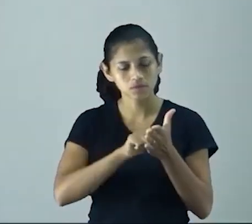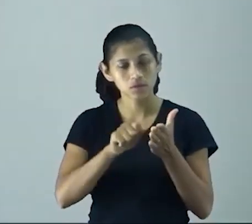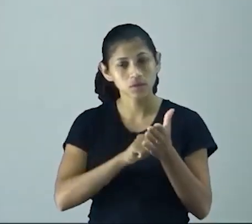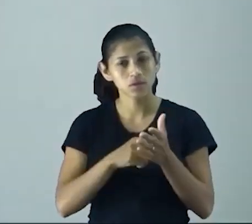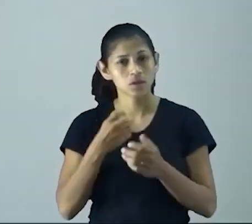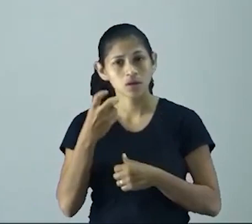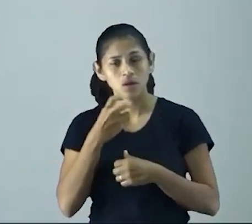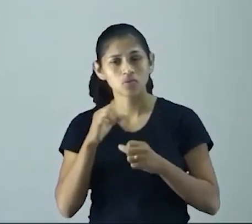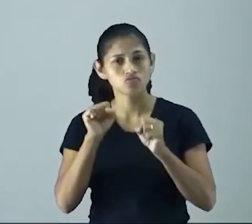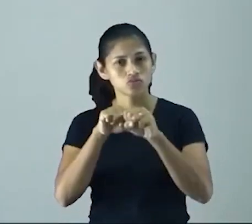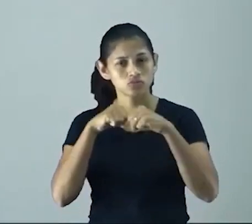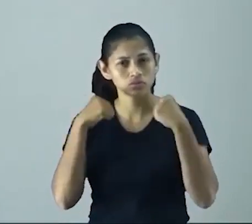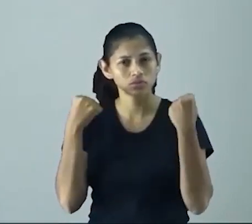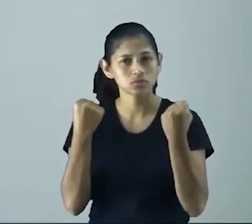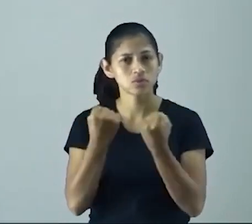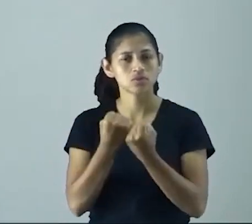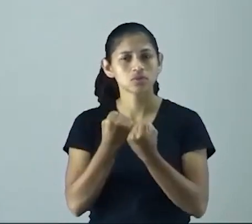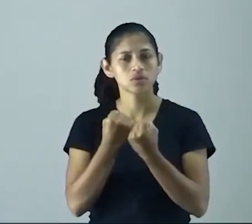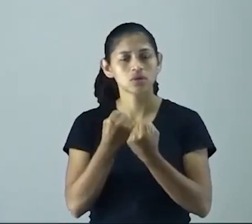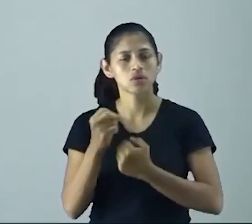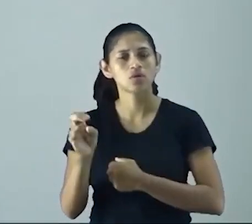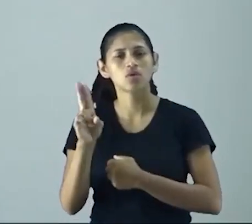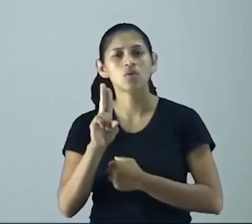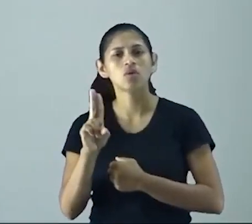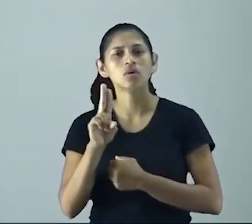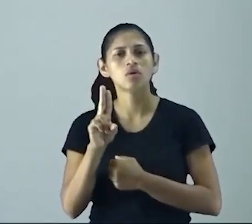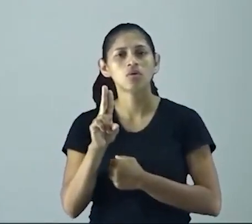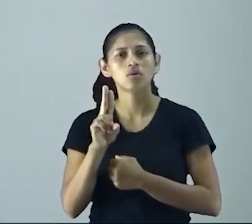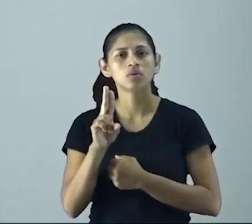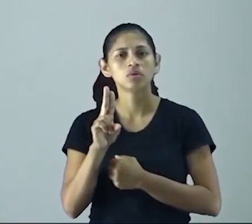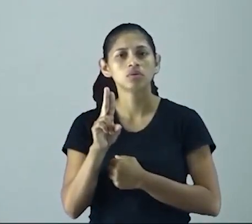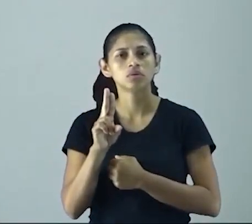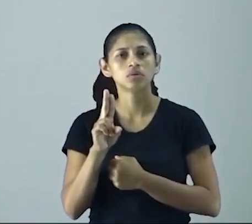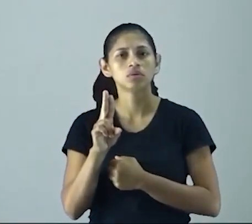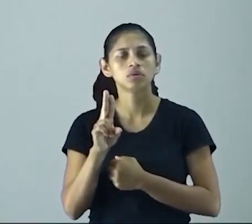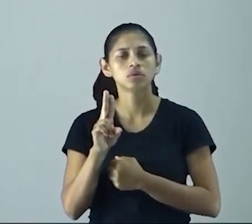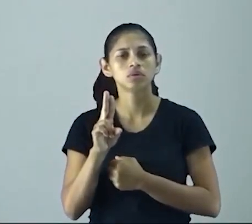oral. No seminário você vai escrever